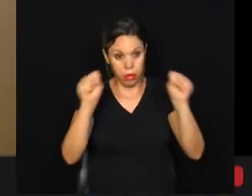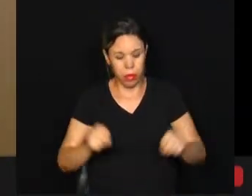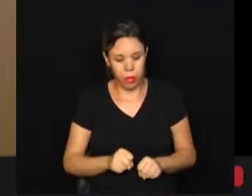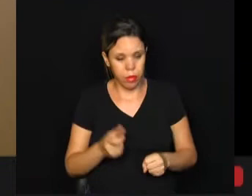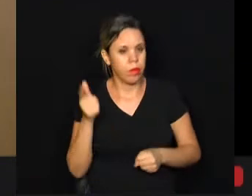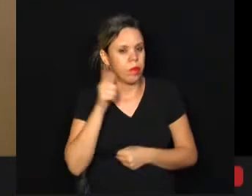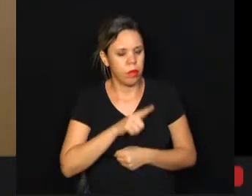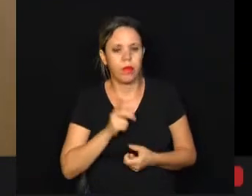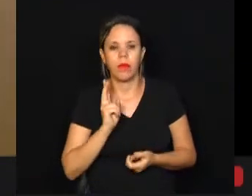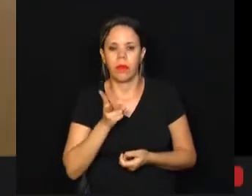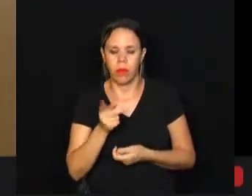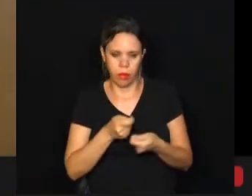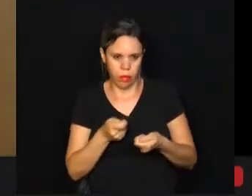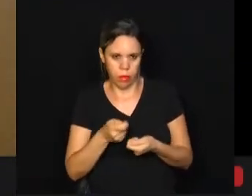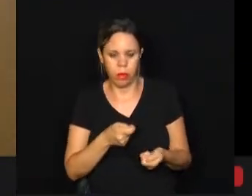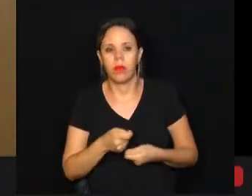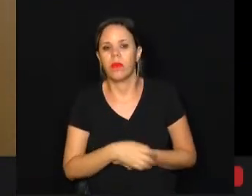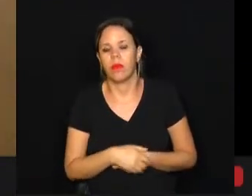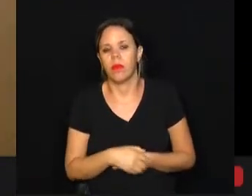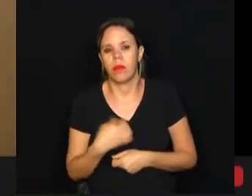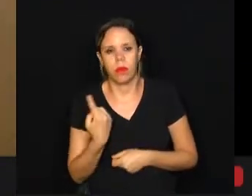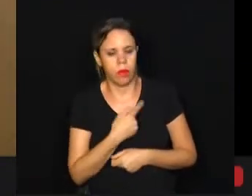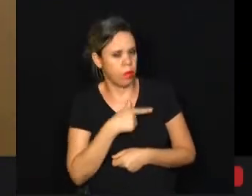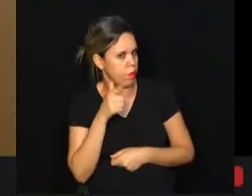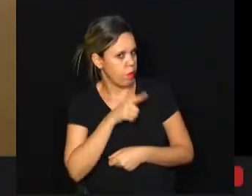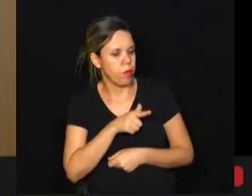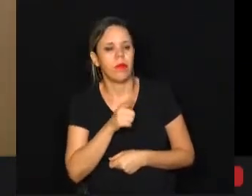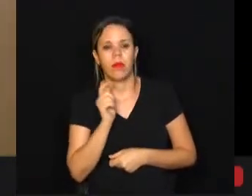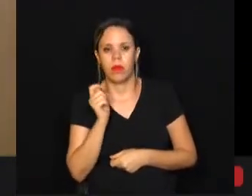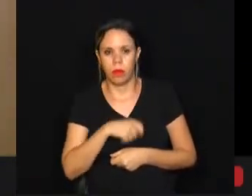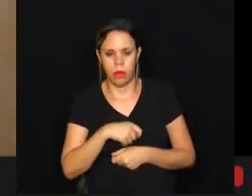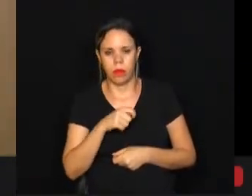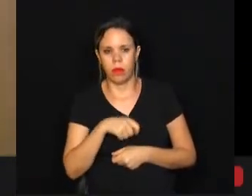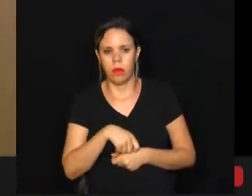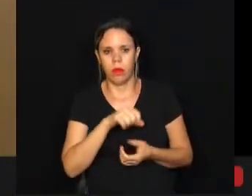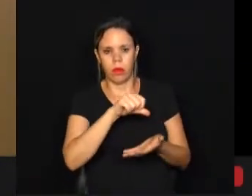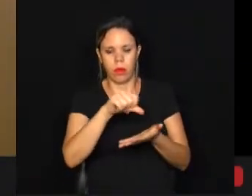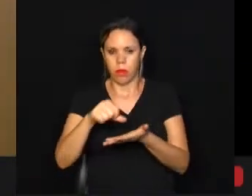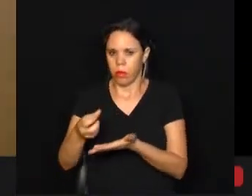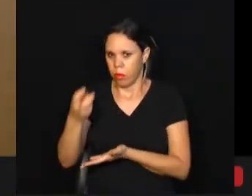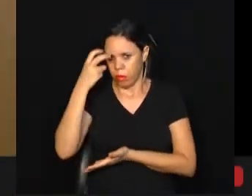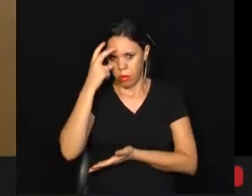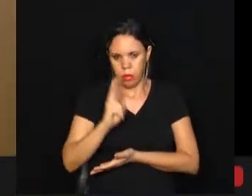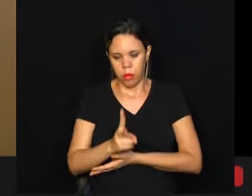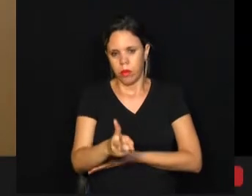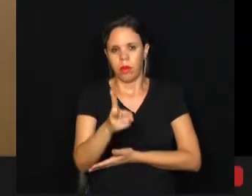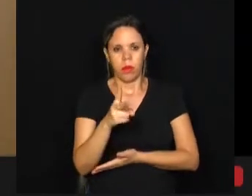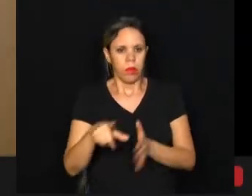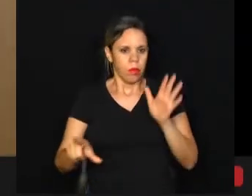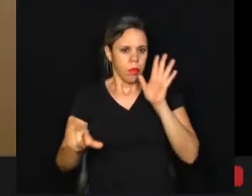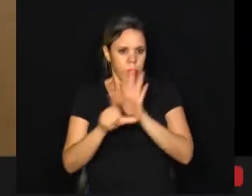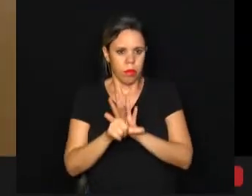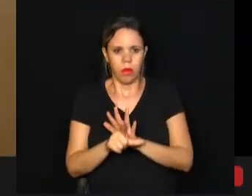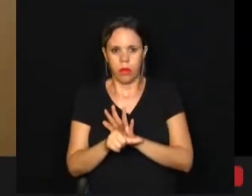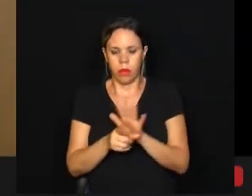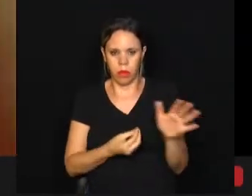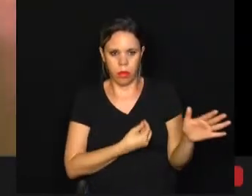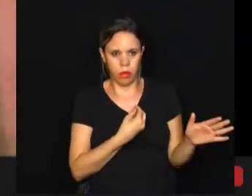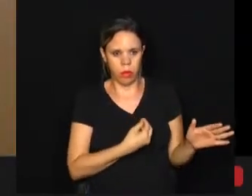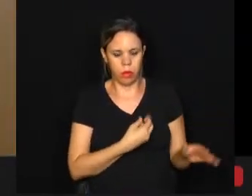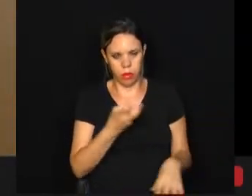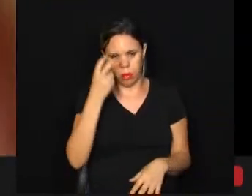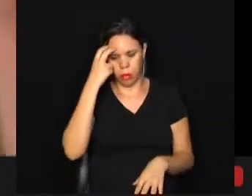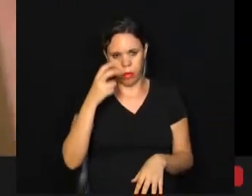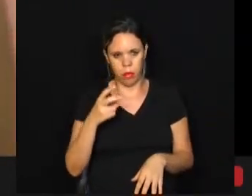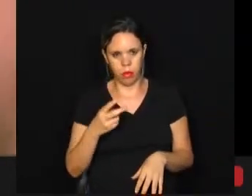consegue se manter, se nós assegurarmos que os pontos de cultura conseguem que a Lei Cultura Viva faça o